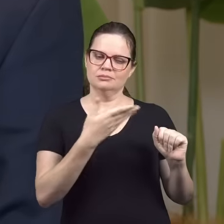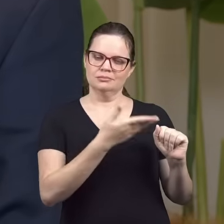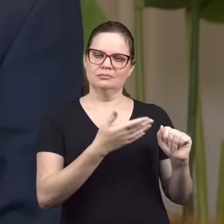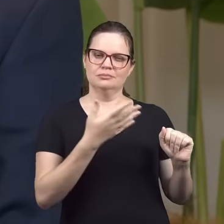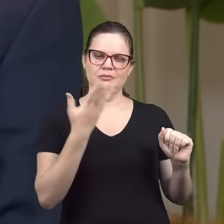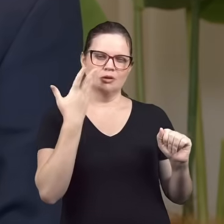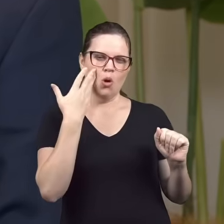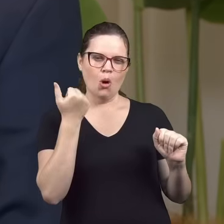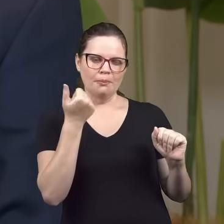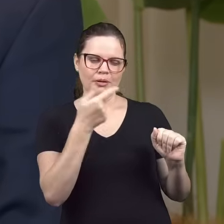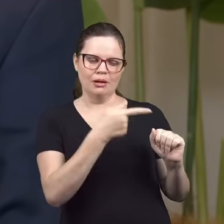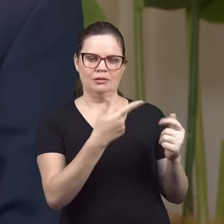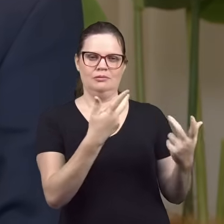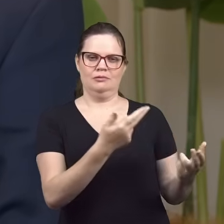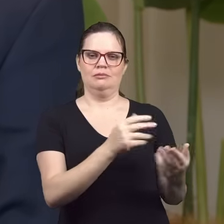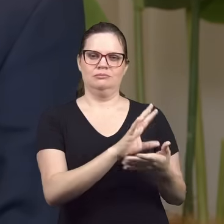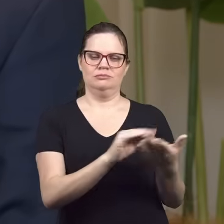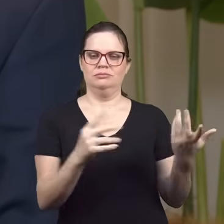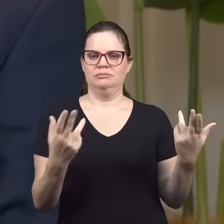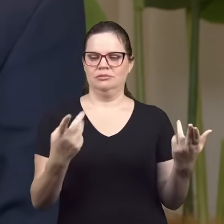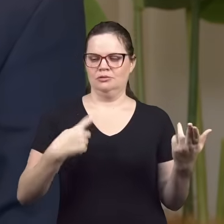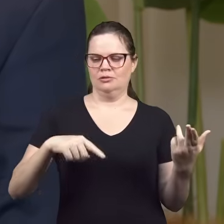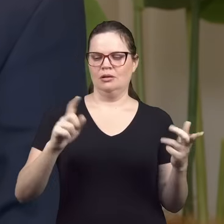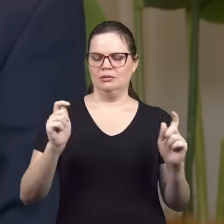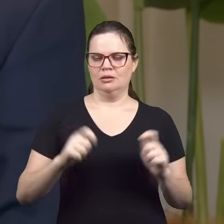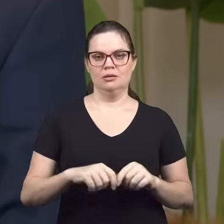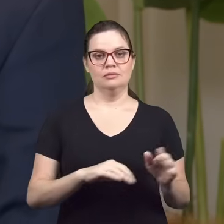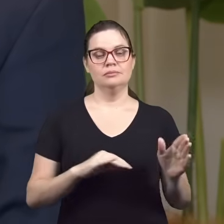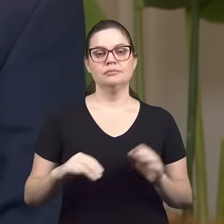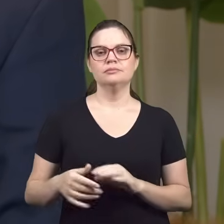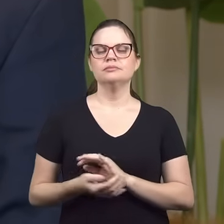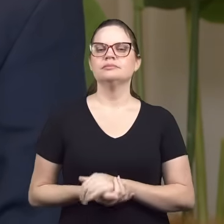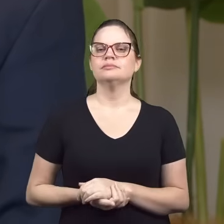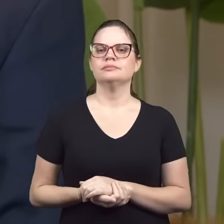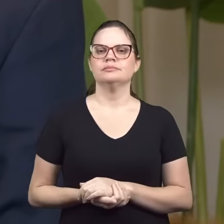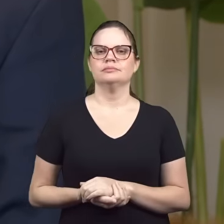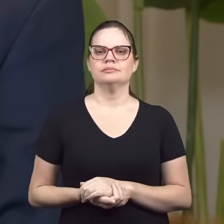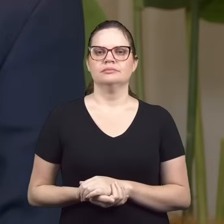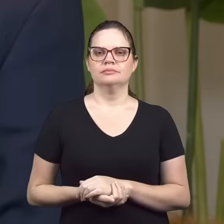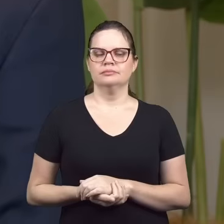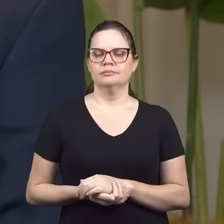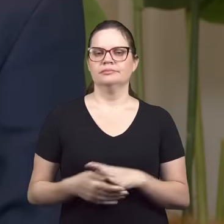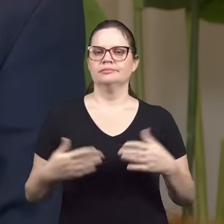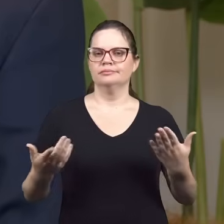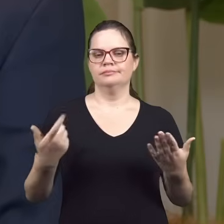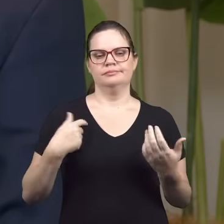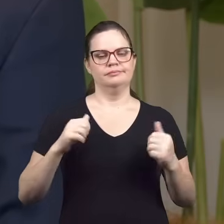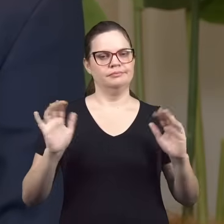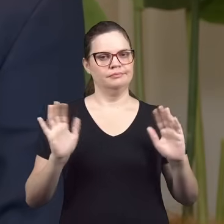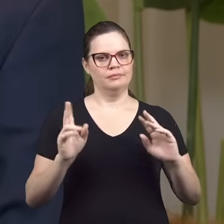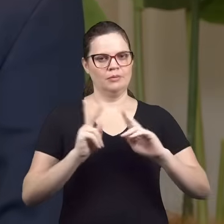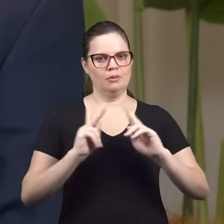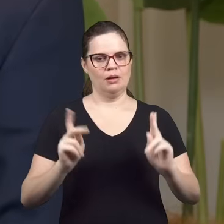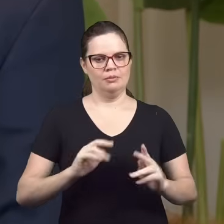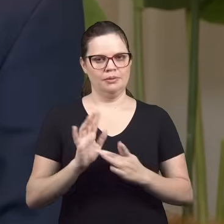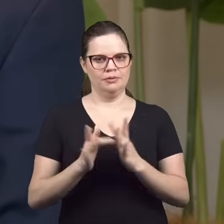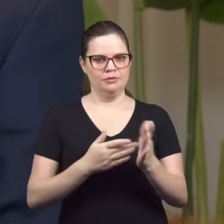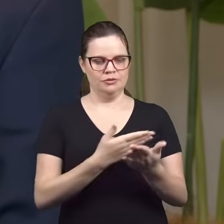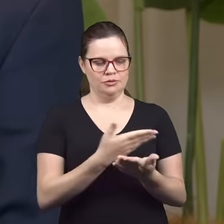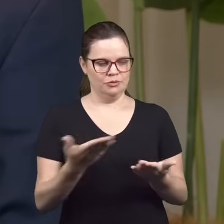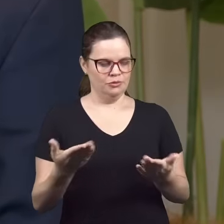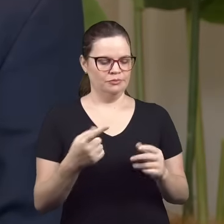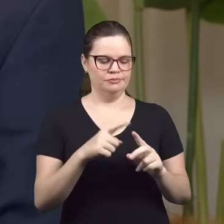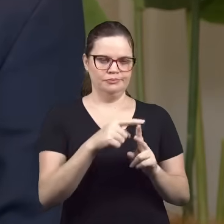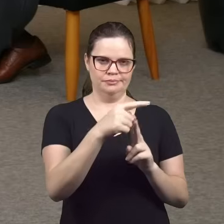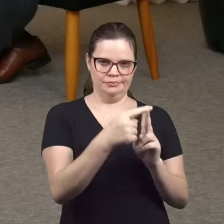caber para todos nós. Amados, me despeço com a paz do Senhor, Wesley e